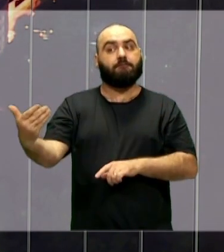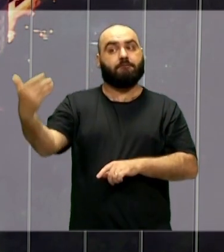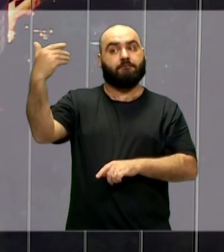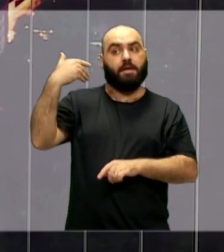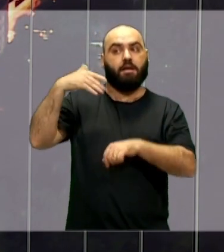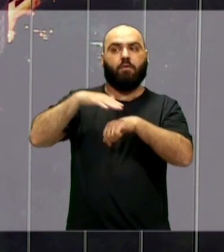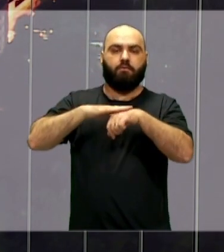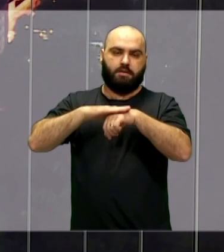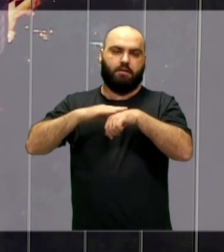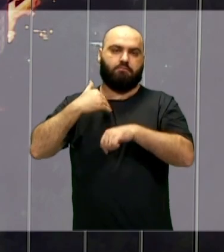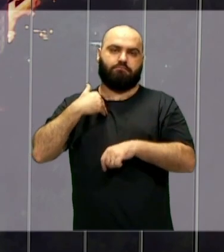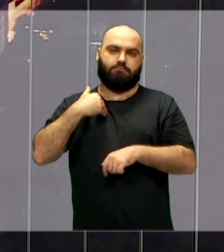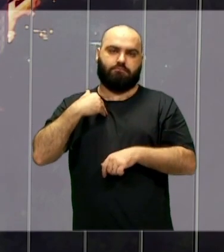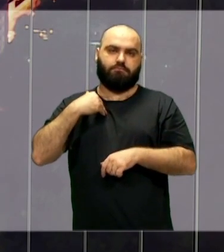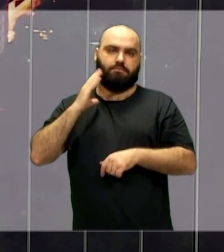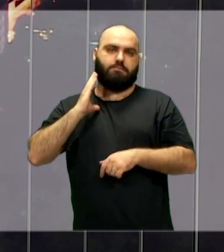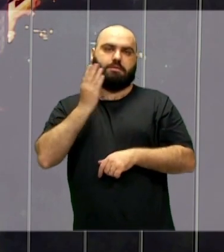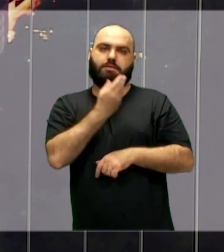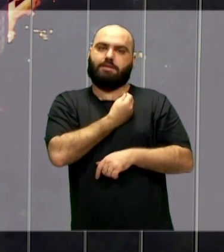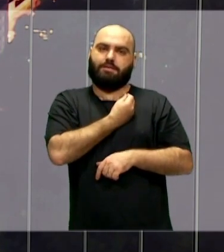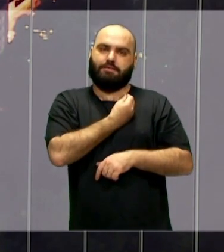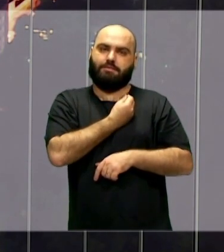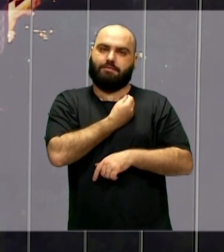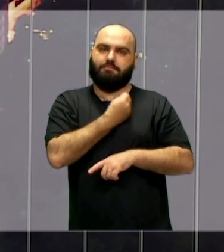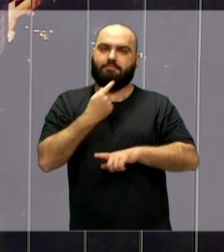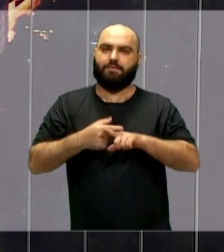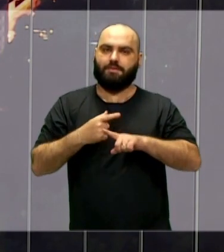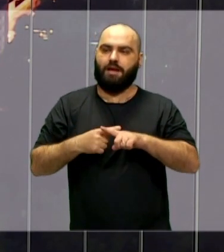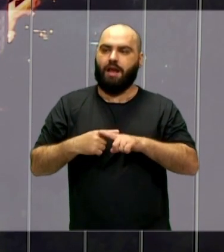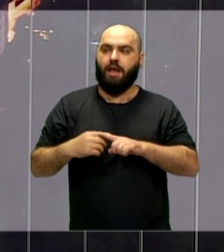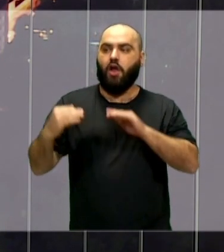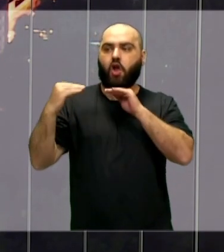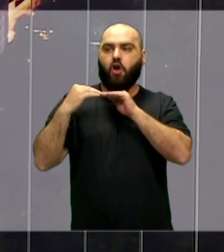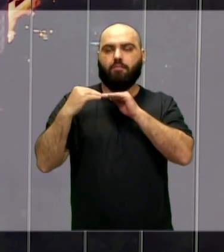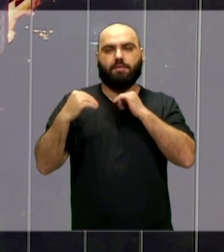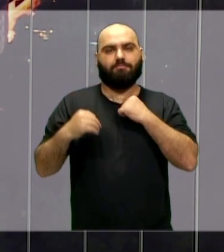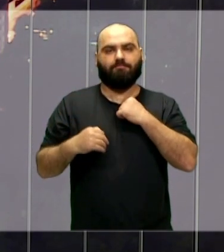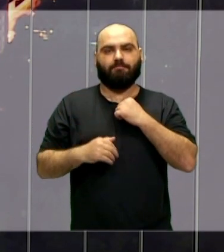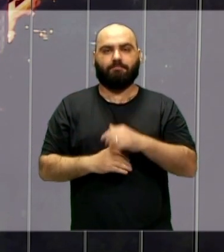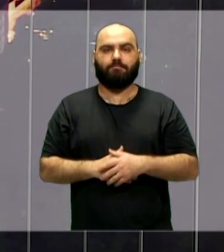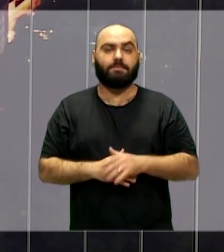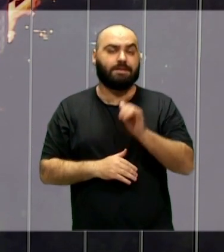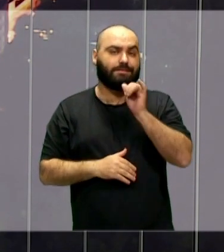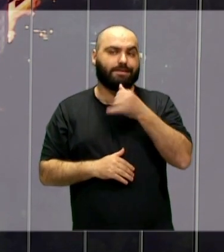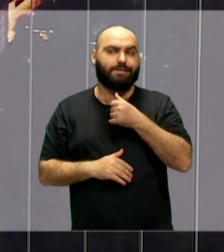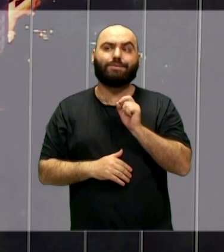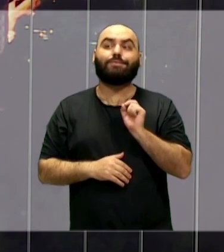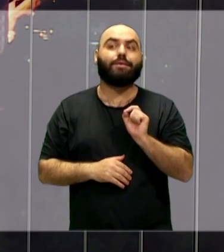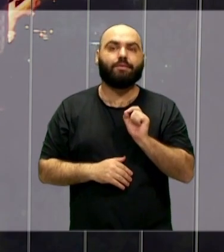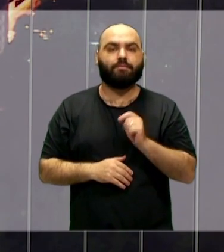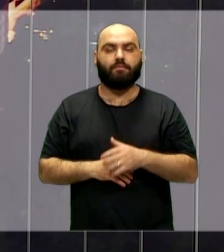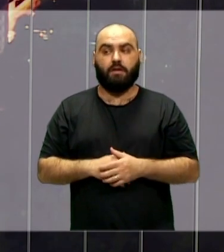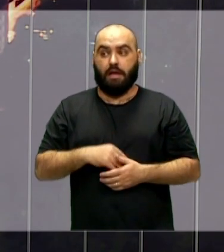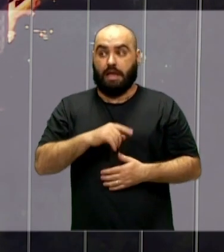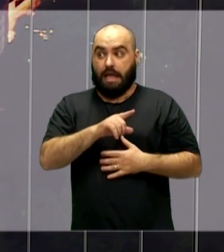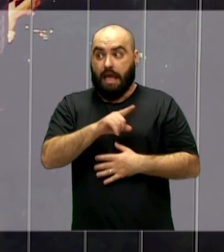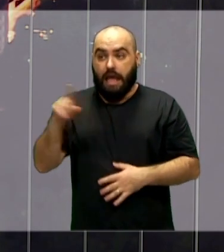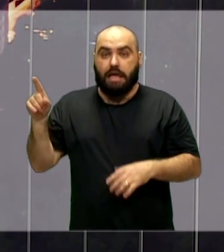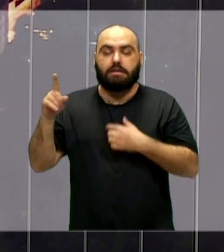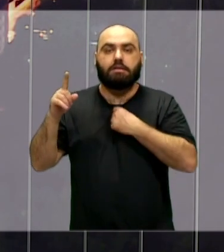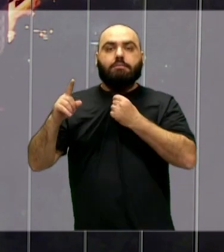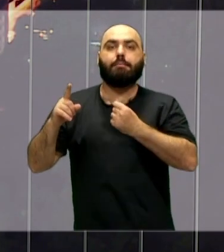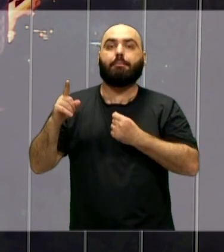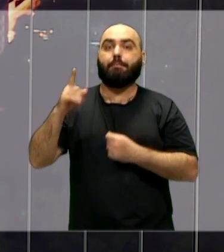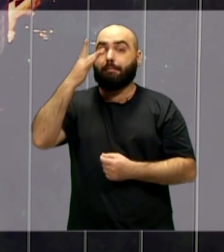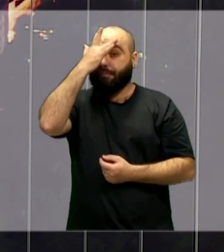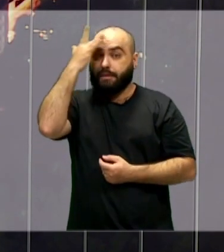pessoas trans. Muito pela identificação e também por uma coisa que é triste, que muitas dessas pessoas passaram